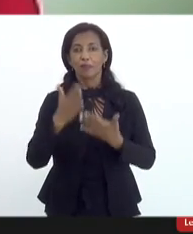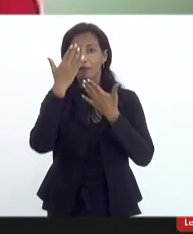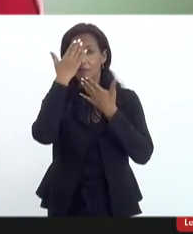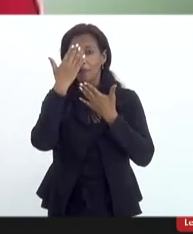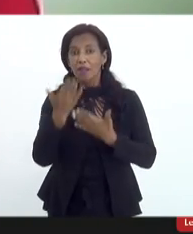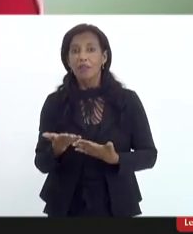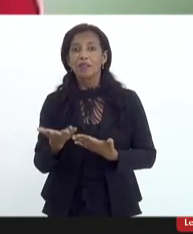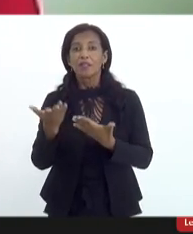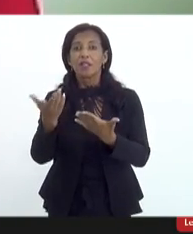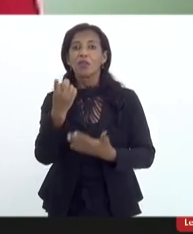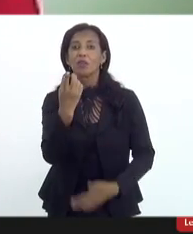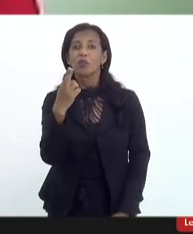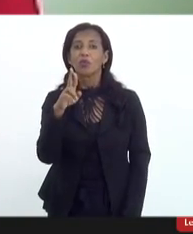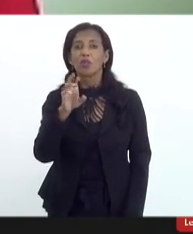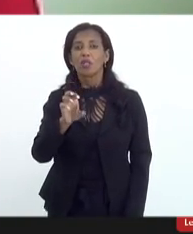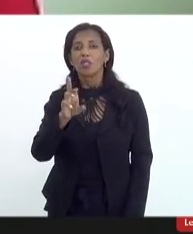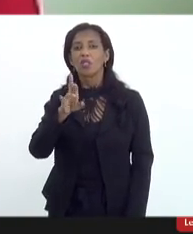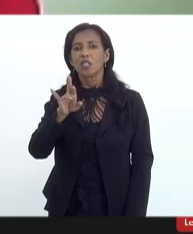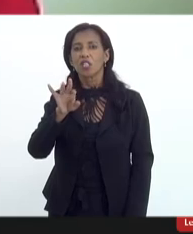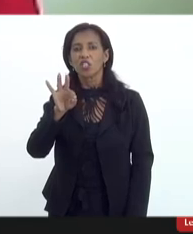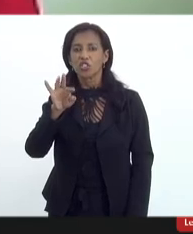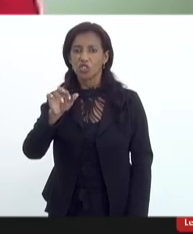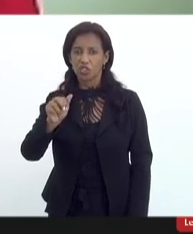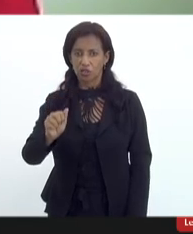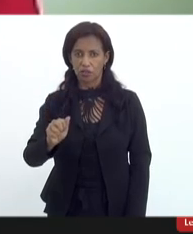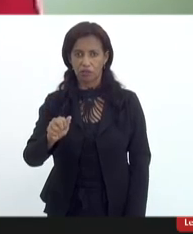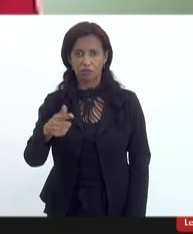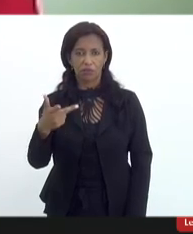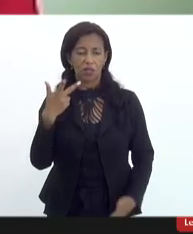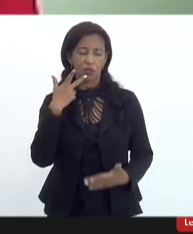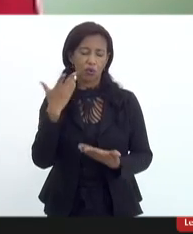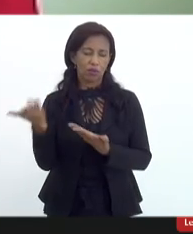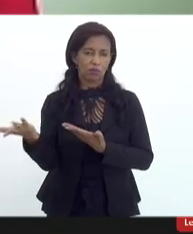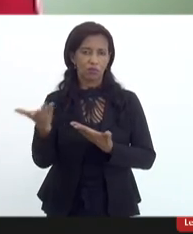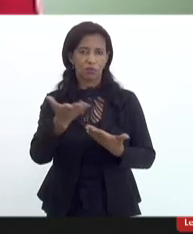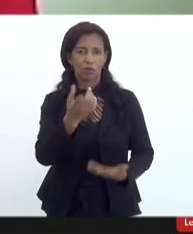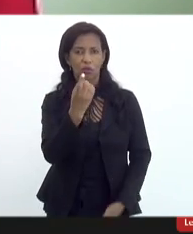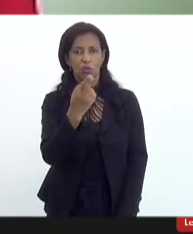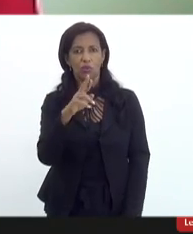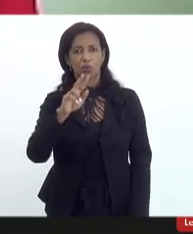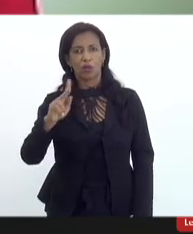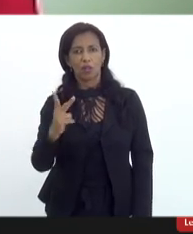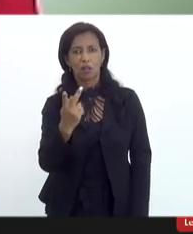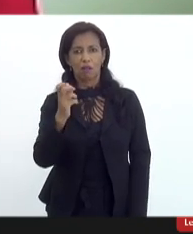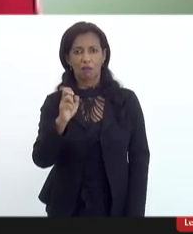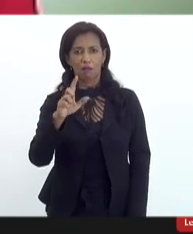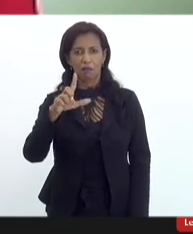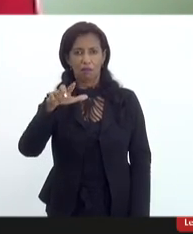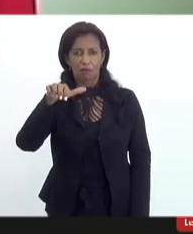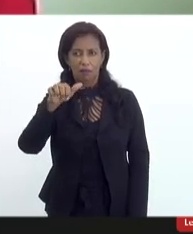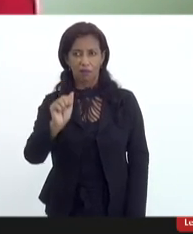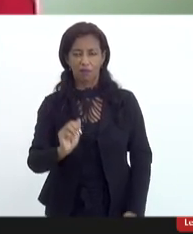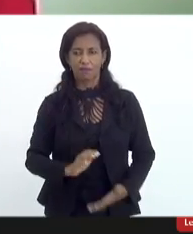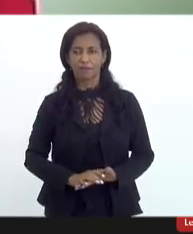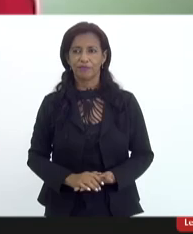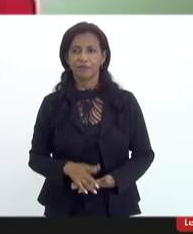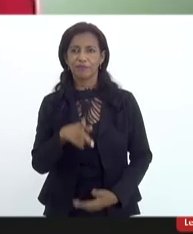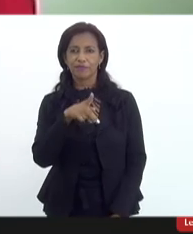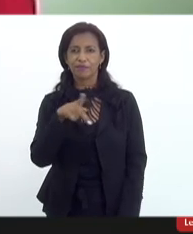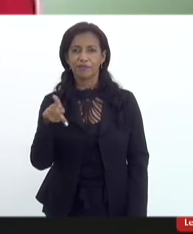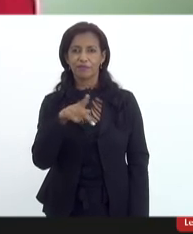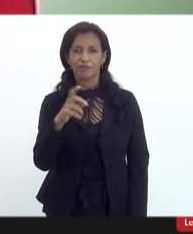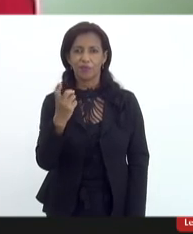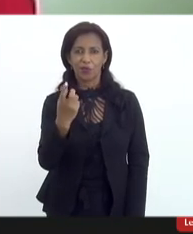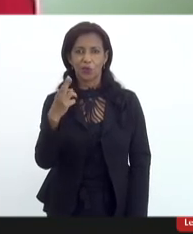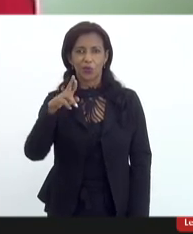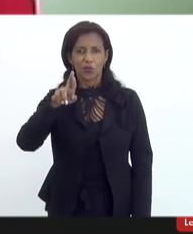Agradecendo muitíssimo a doutora Cristina Vital, eu passo então a palavra à doutora Helena Teodoro, nossa querida professora